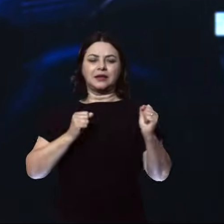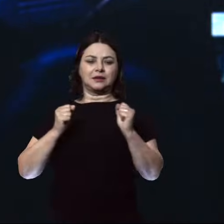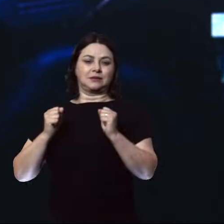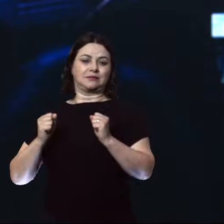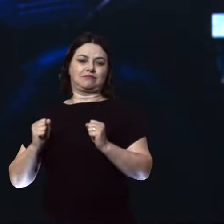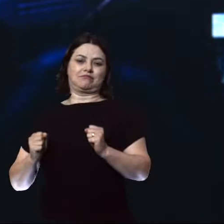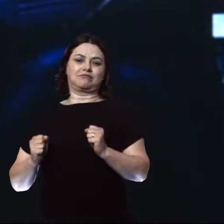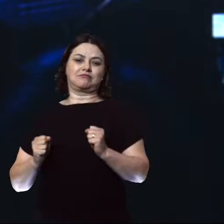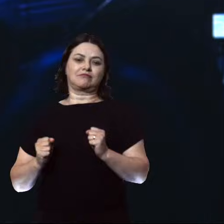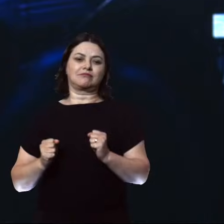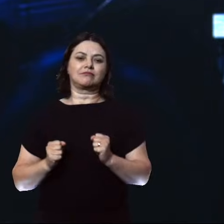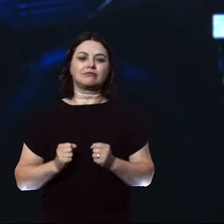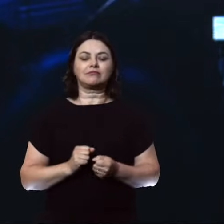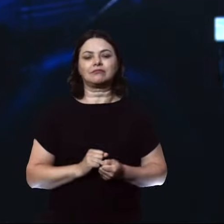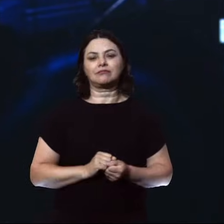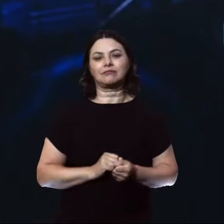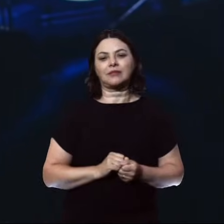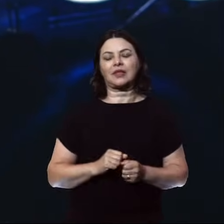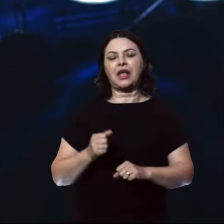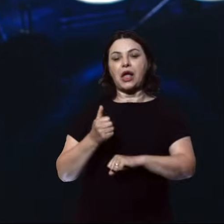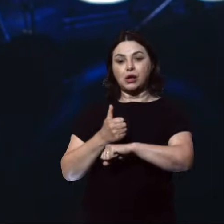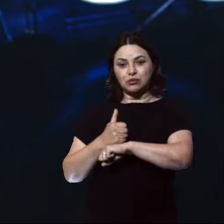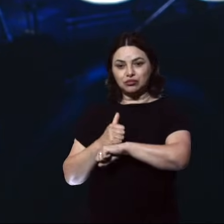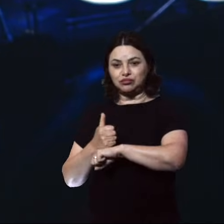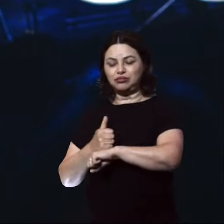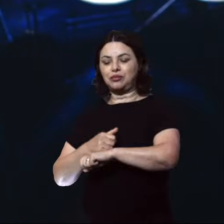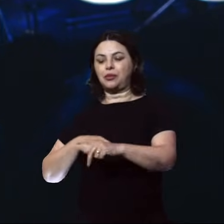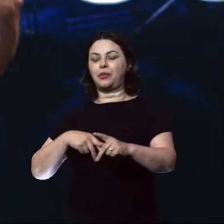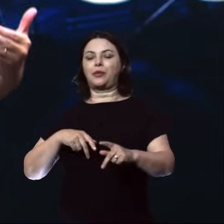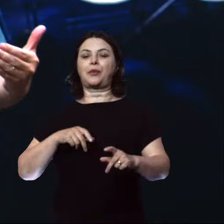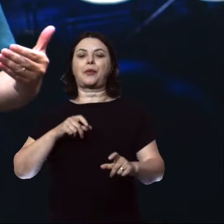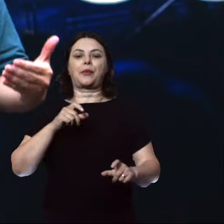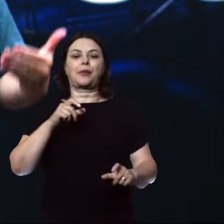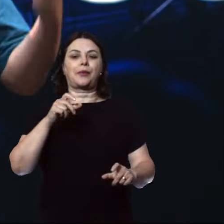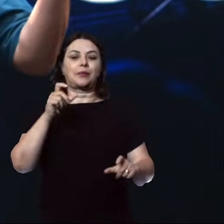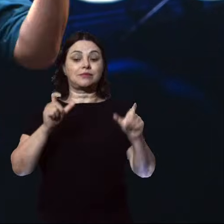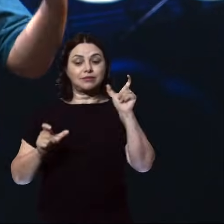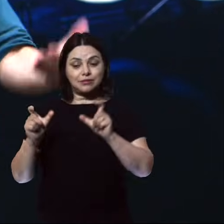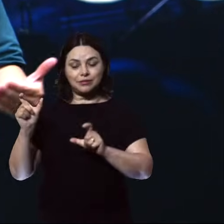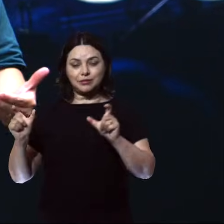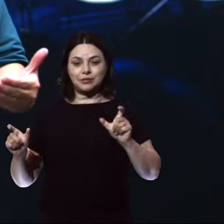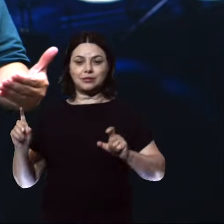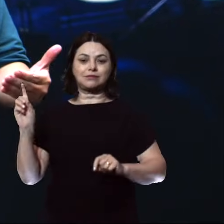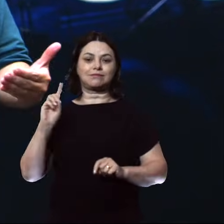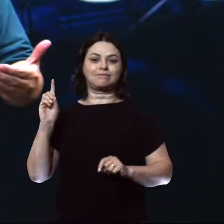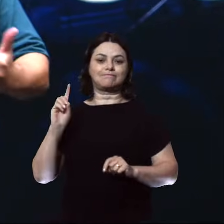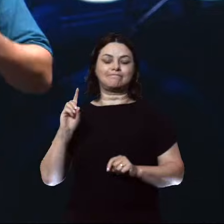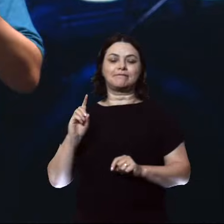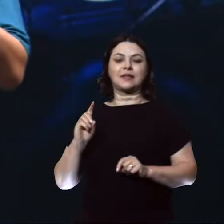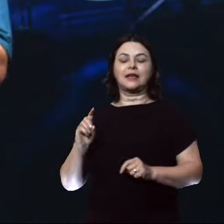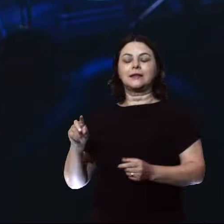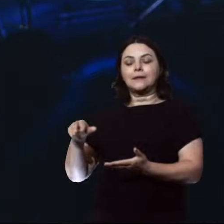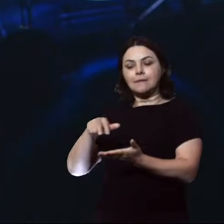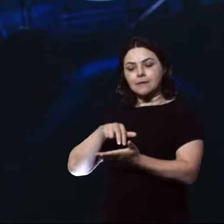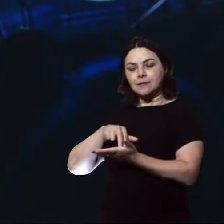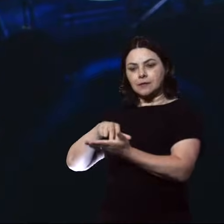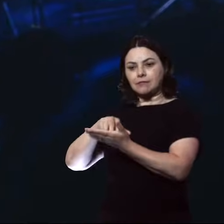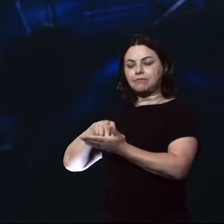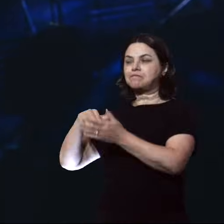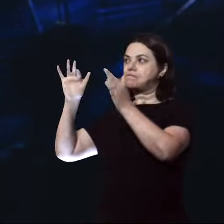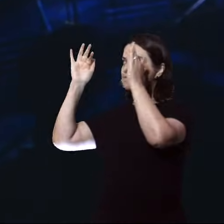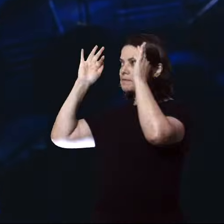dinamis de Deus, não é domínio sobre as pessoas, mas é a capacidade de permanecer fiel a Ele. É a capacidade